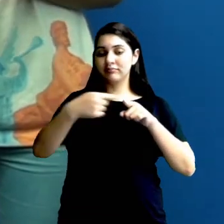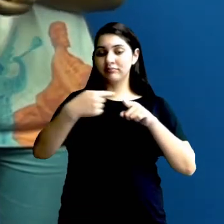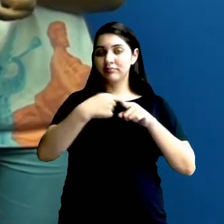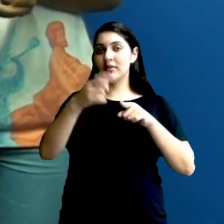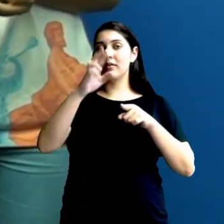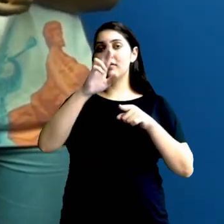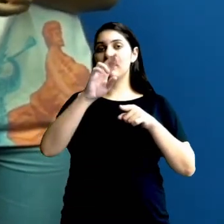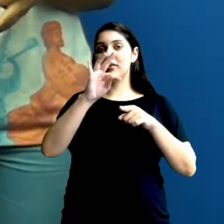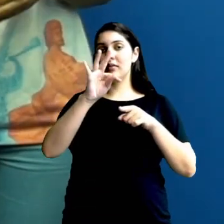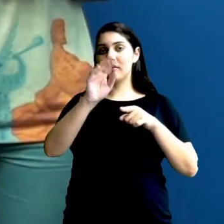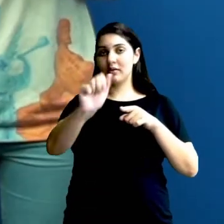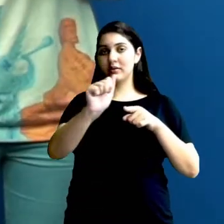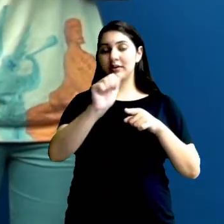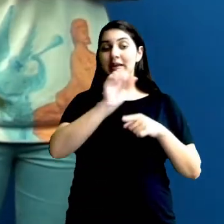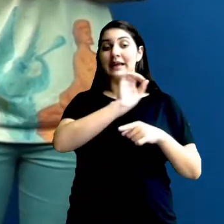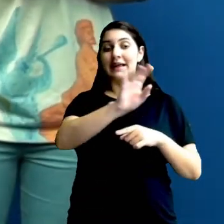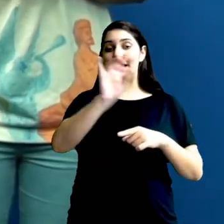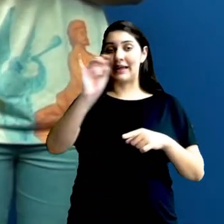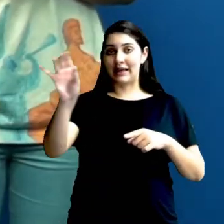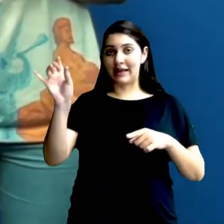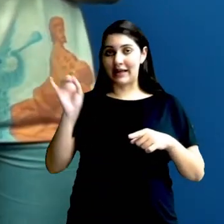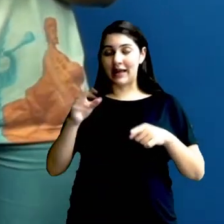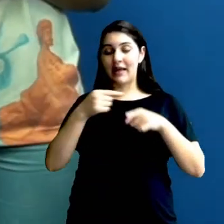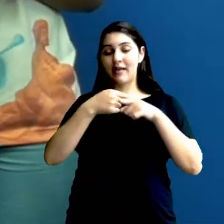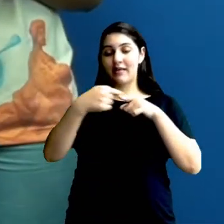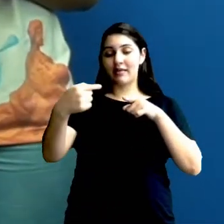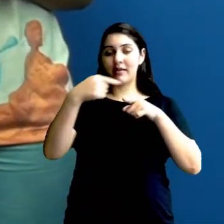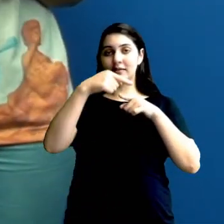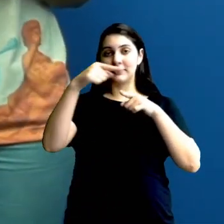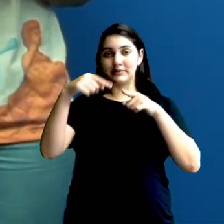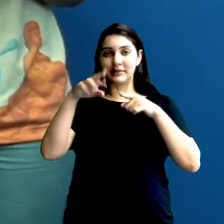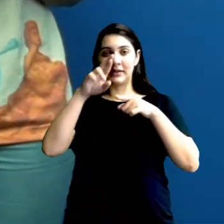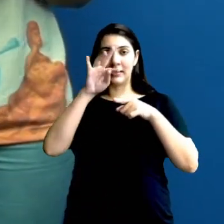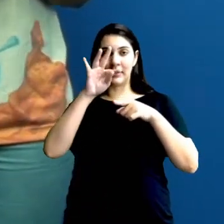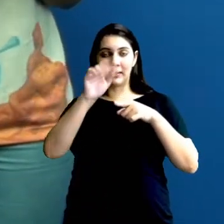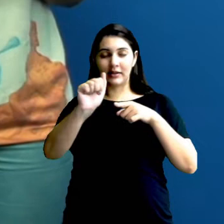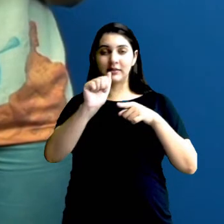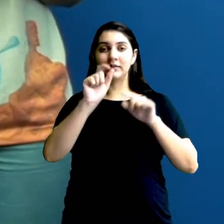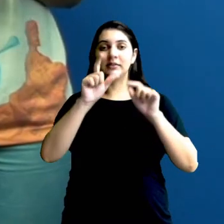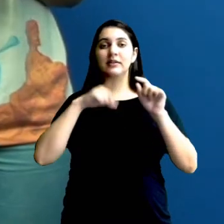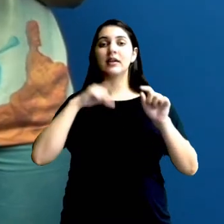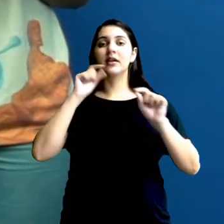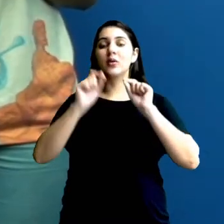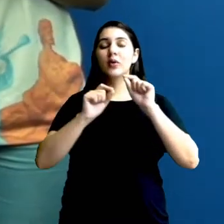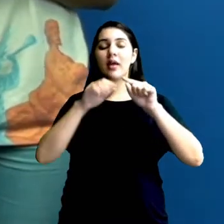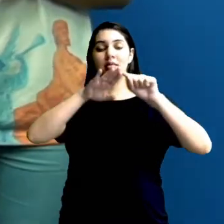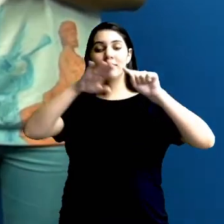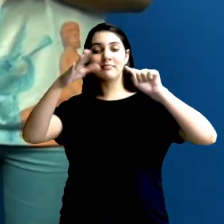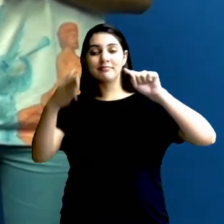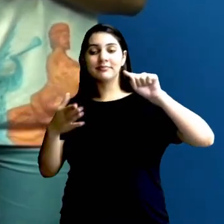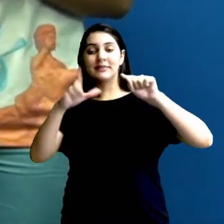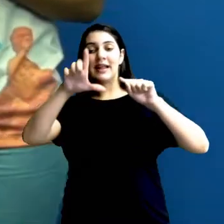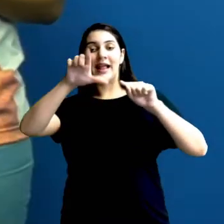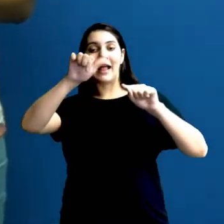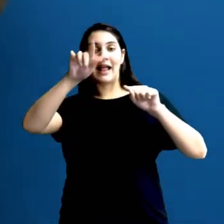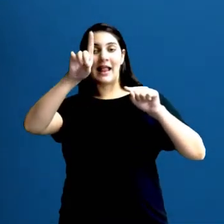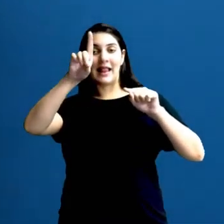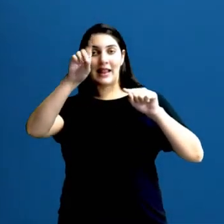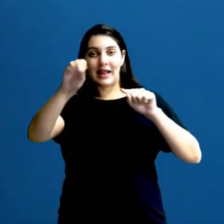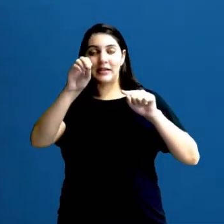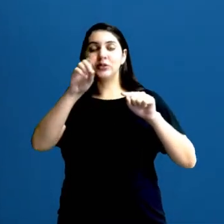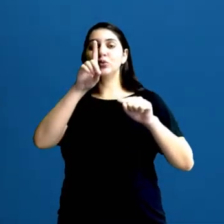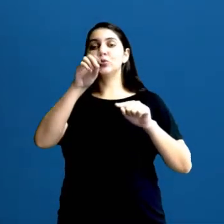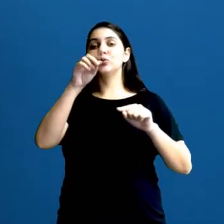segmentos de reta. Cada segmento de reta é chamado de lado do polígono. Então,